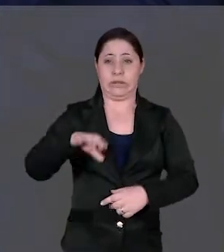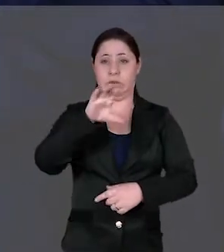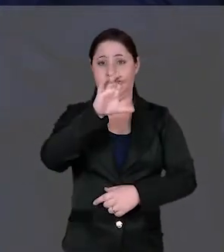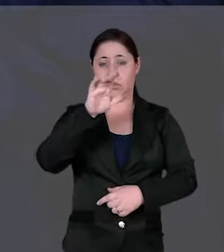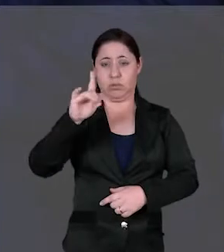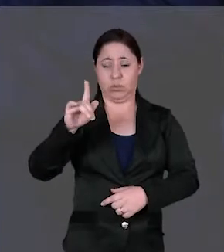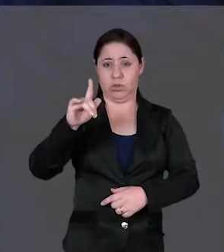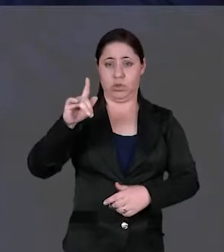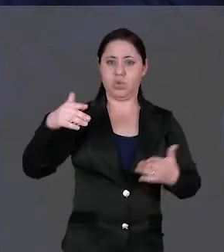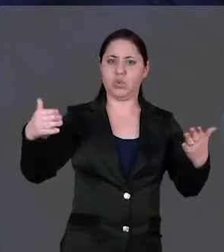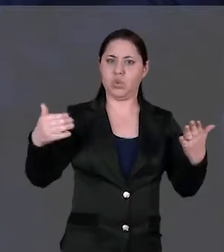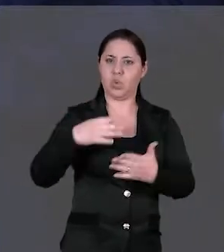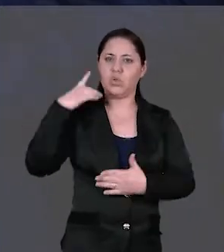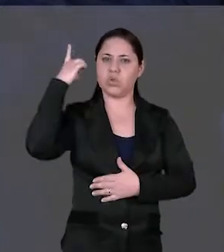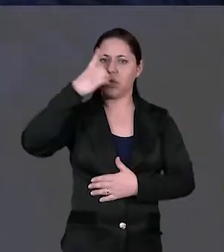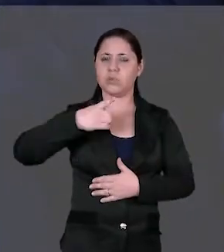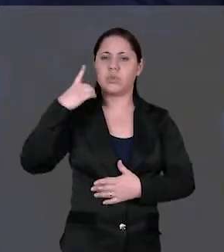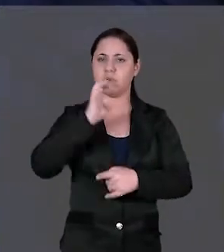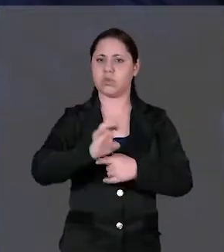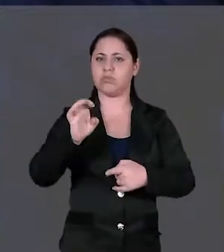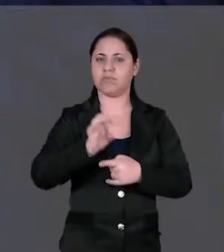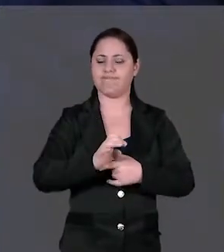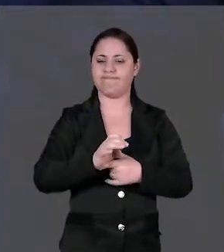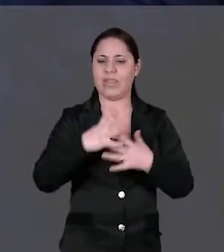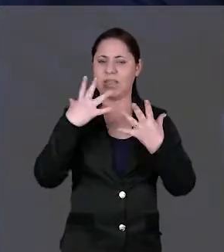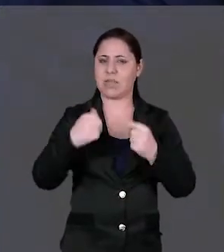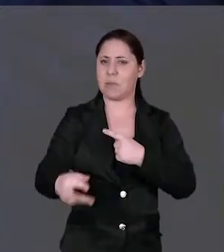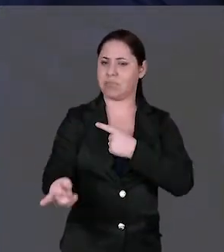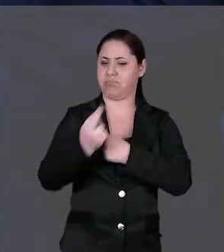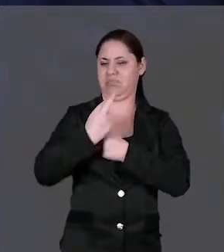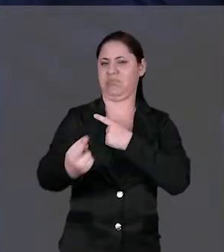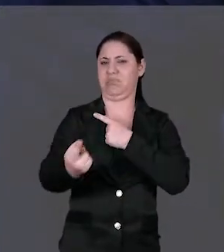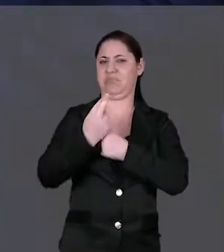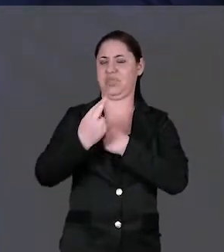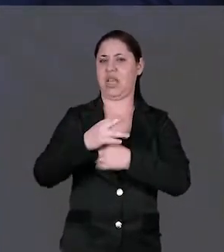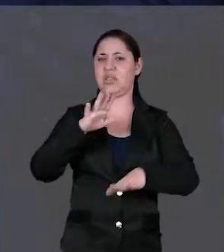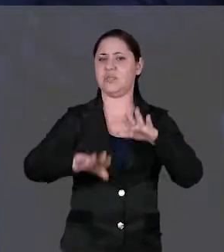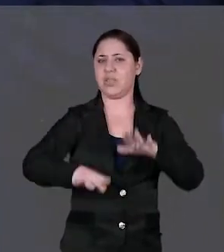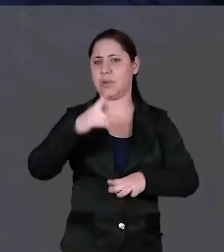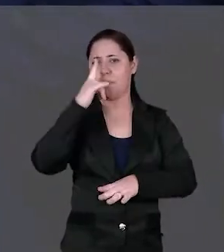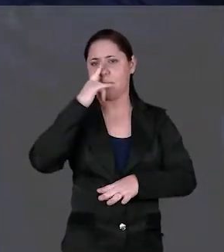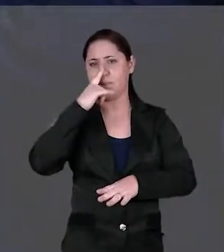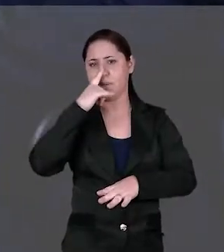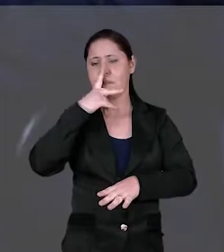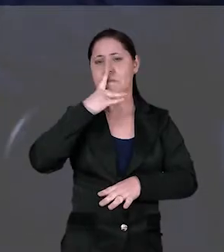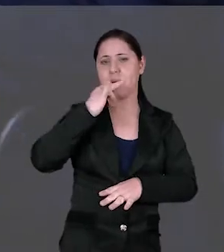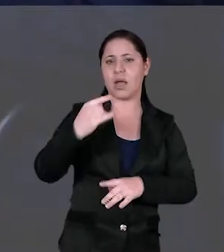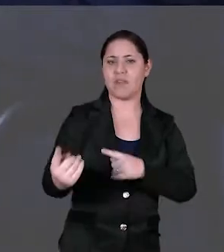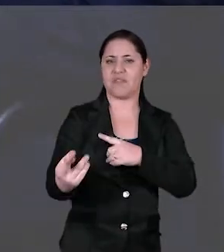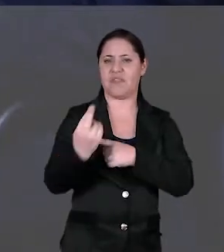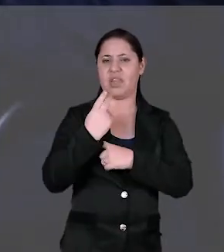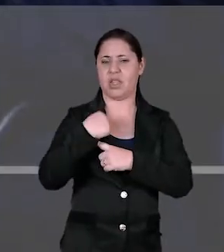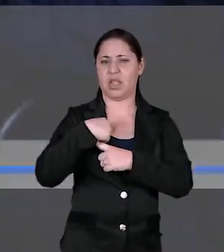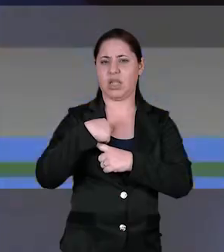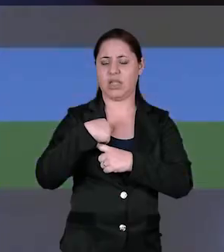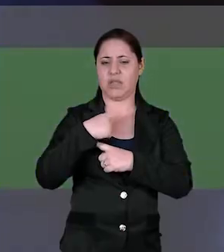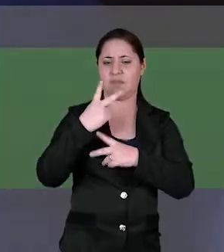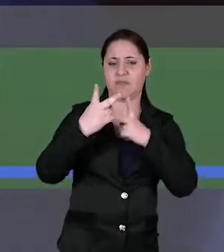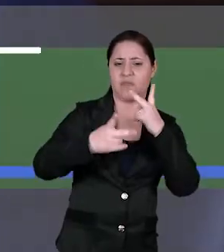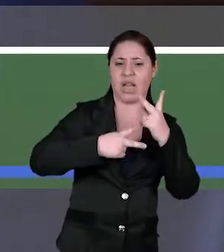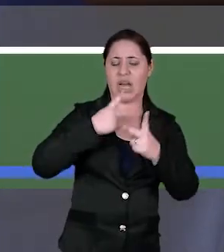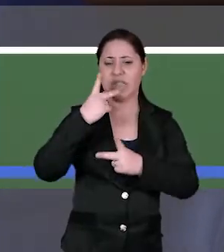desde que eu fui vereador em Campo Grande e hoje no Parlamento Estadual, eu recebo muita reclamação. Às vezes vem uma mãe, um